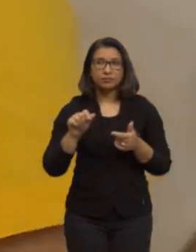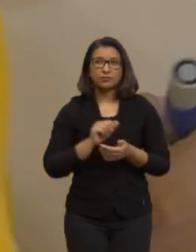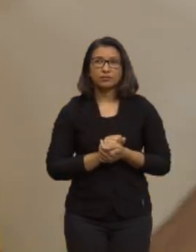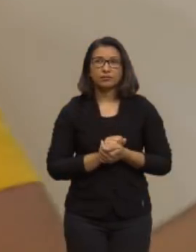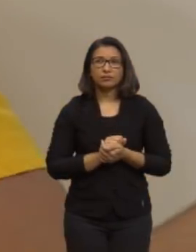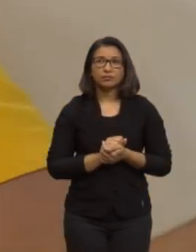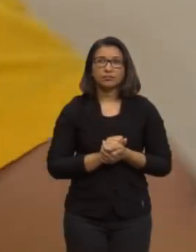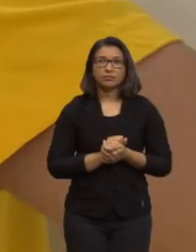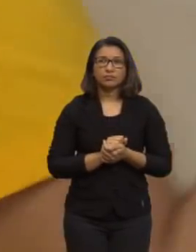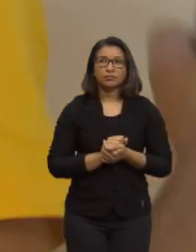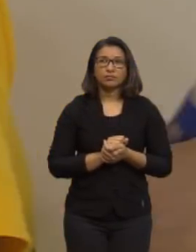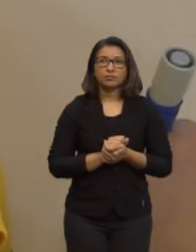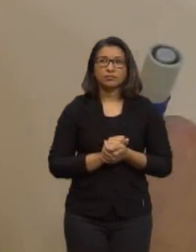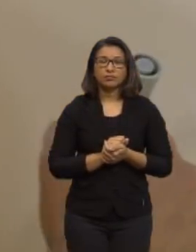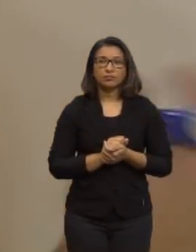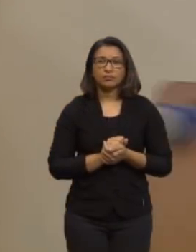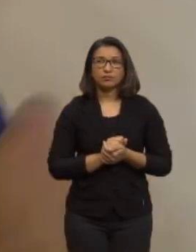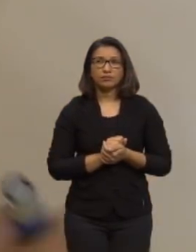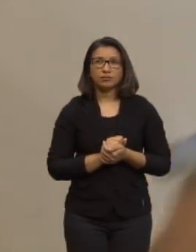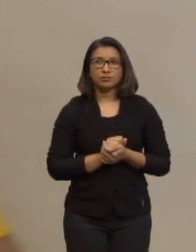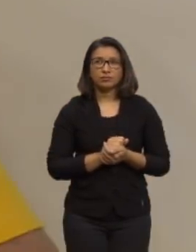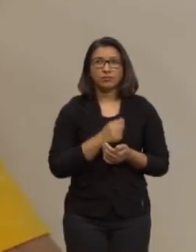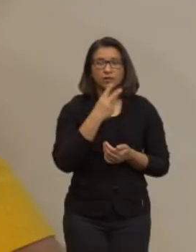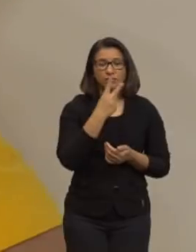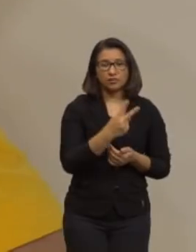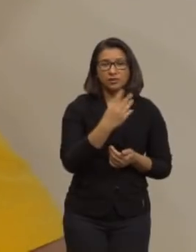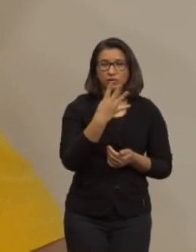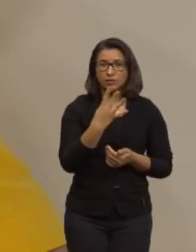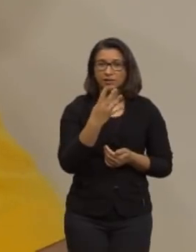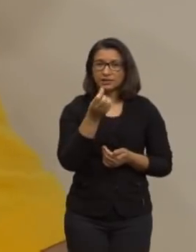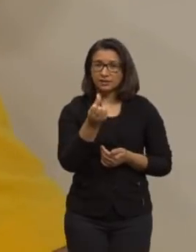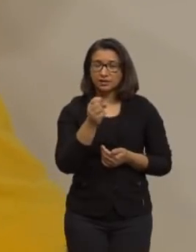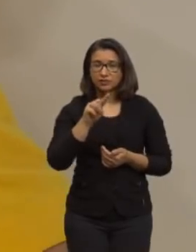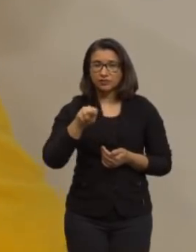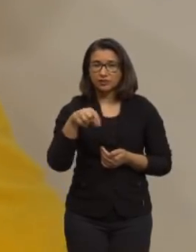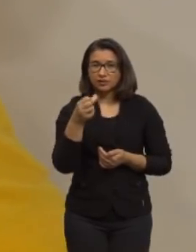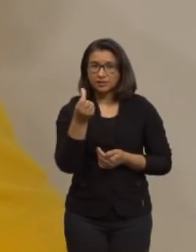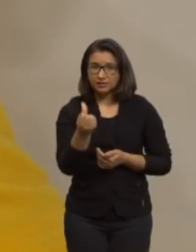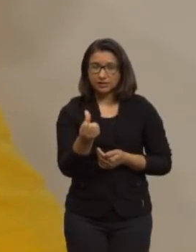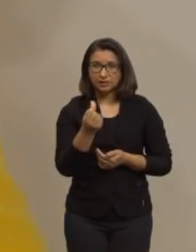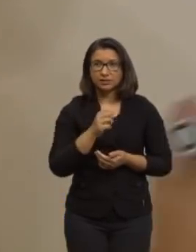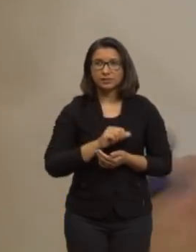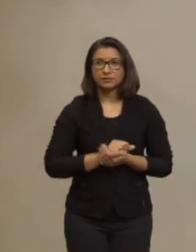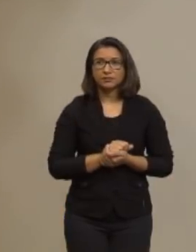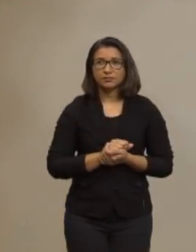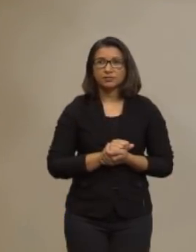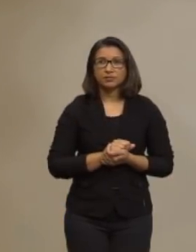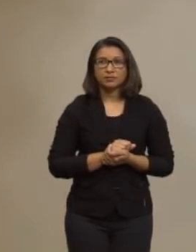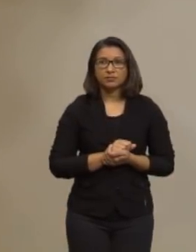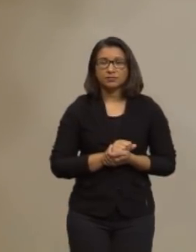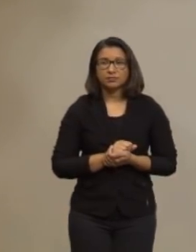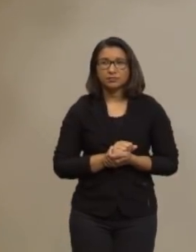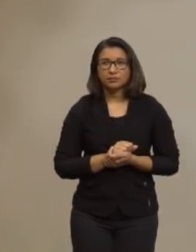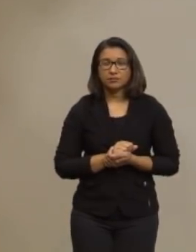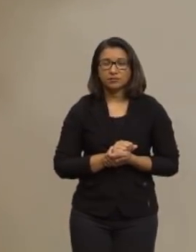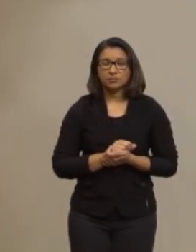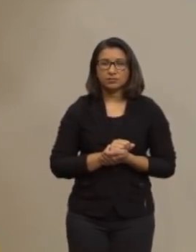não criar dúvida tá 12 / 2 242 lá seis 46,6